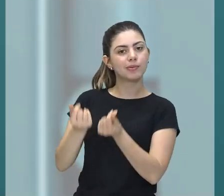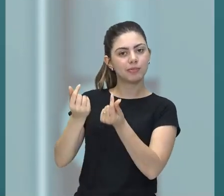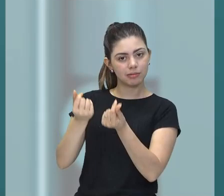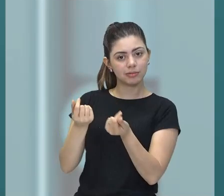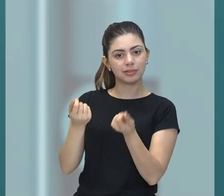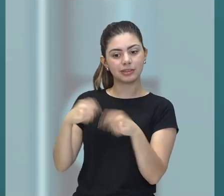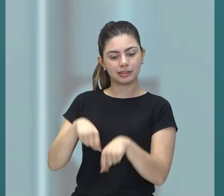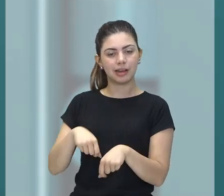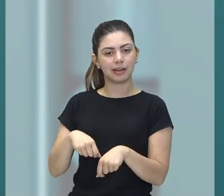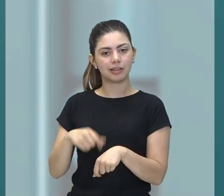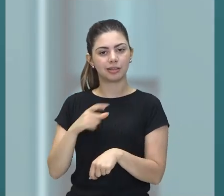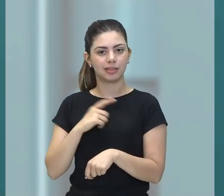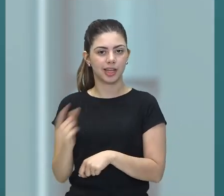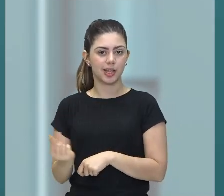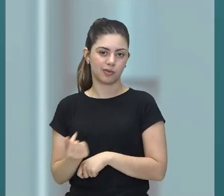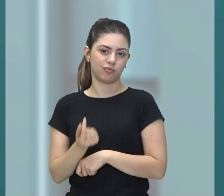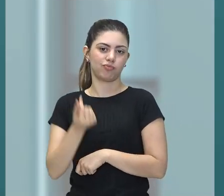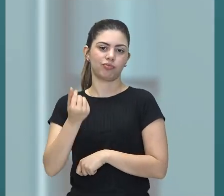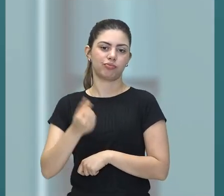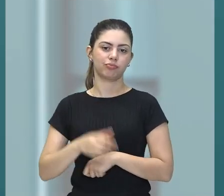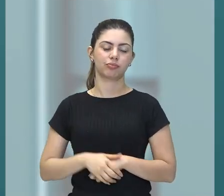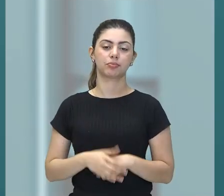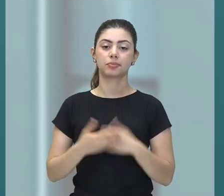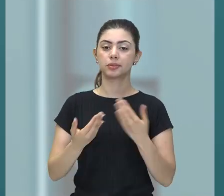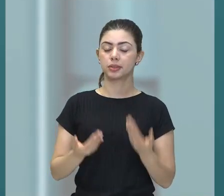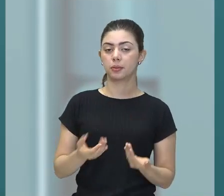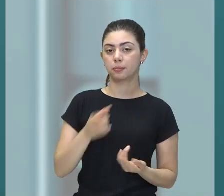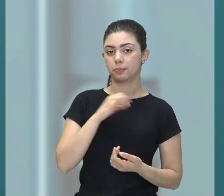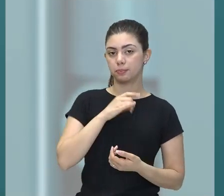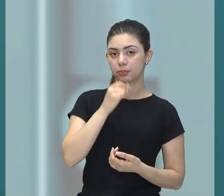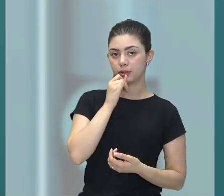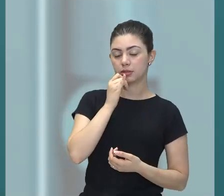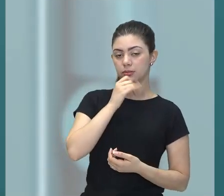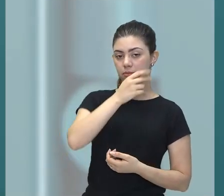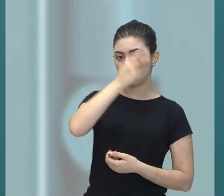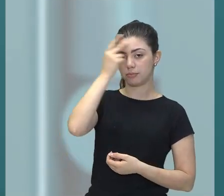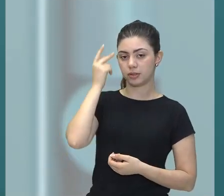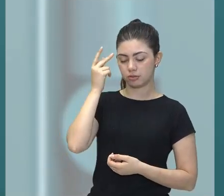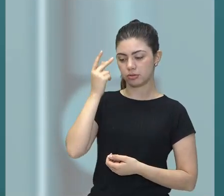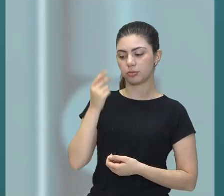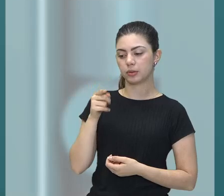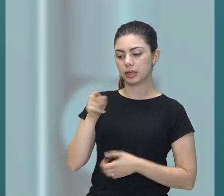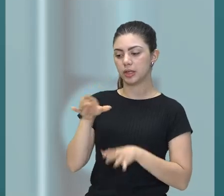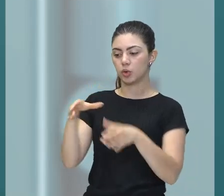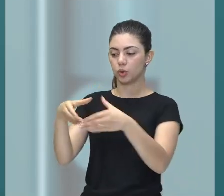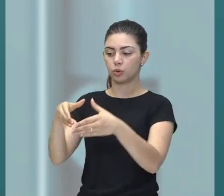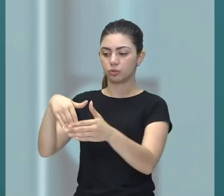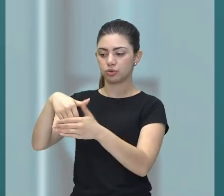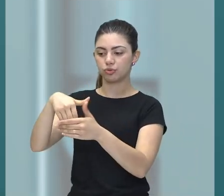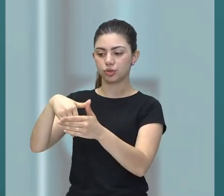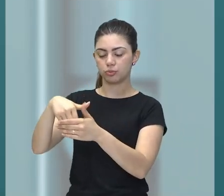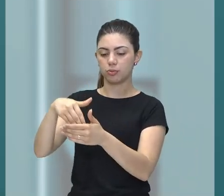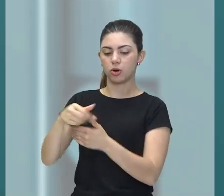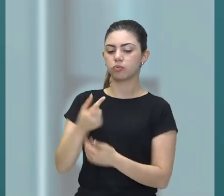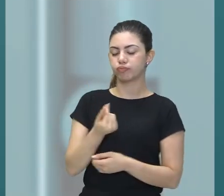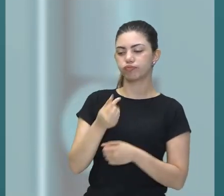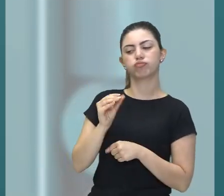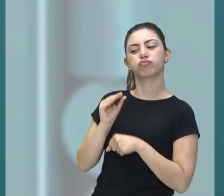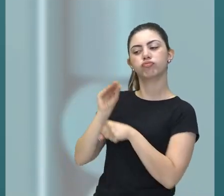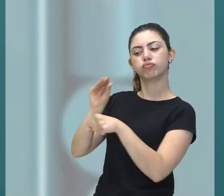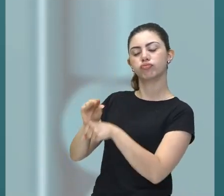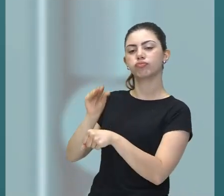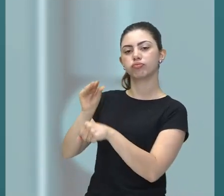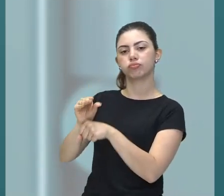um lucro em cima disso? Né? Quando o patrocinador ele resolve patrocinar um time de futebol,